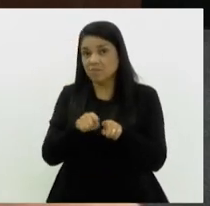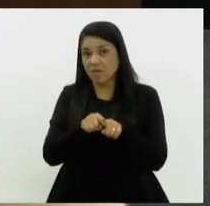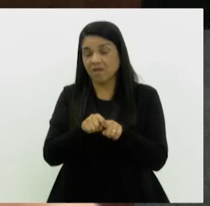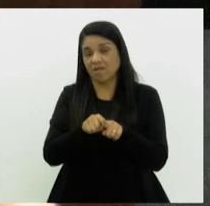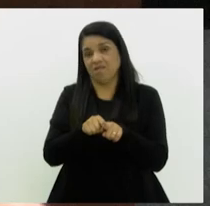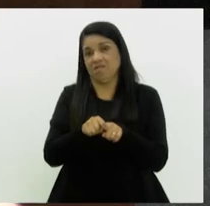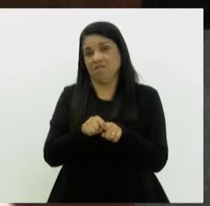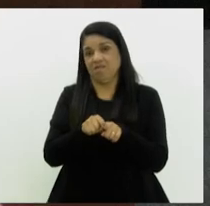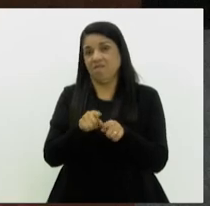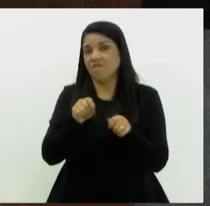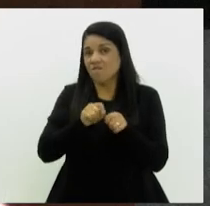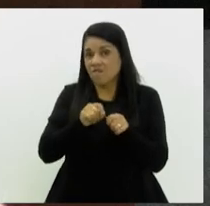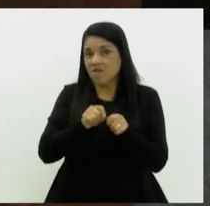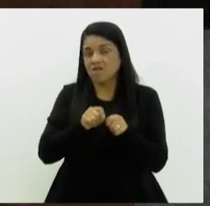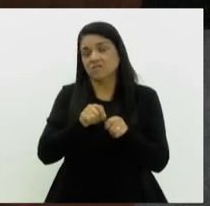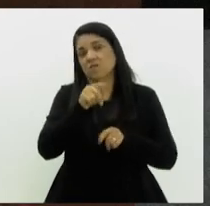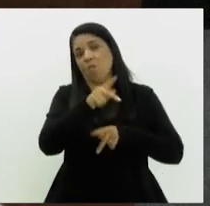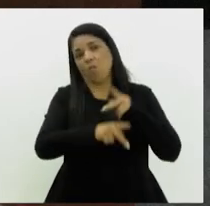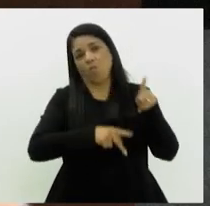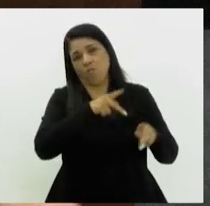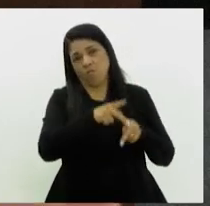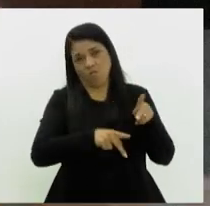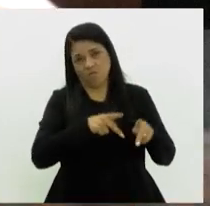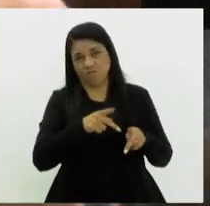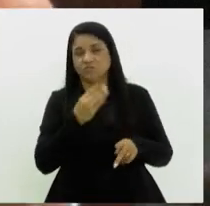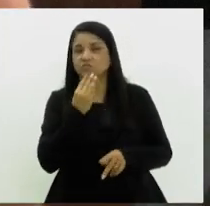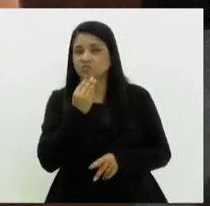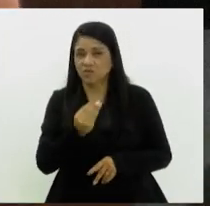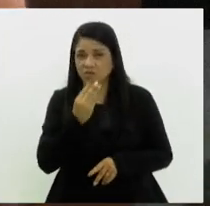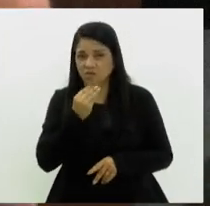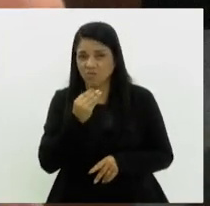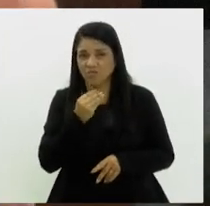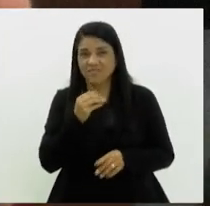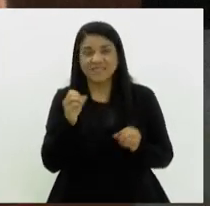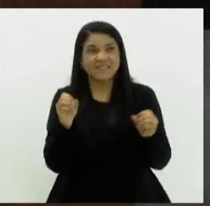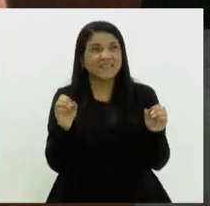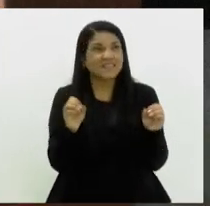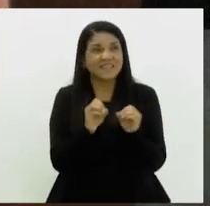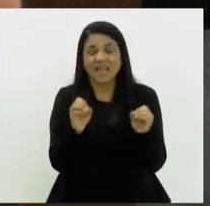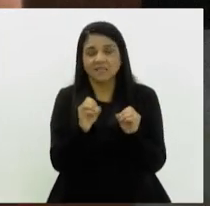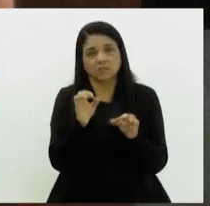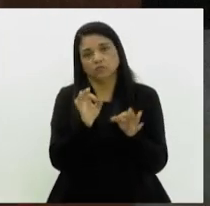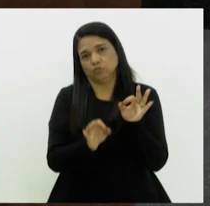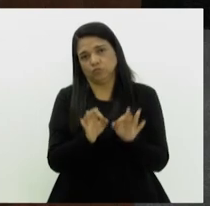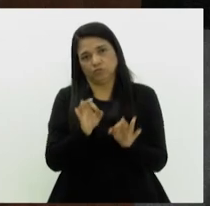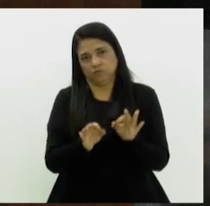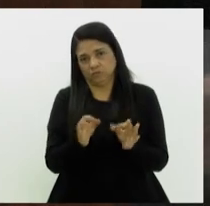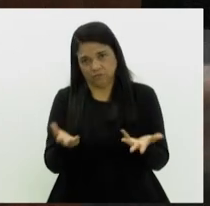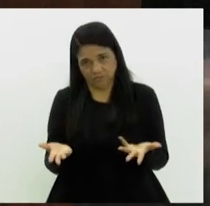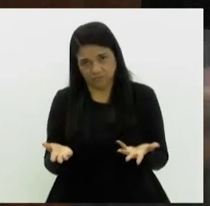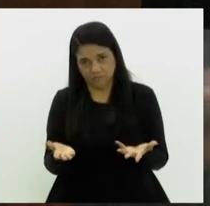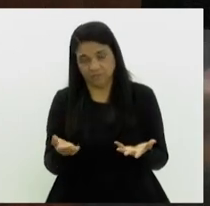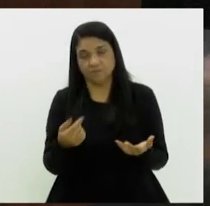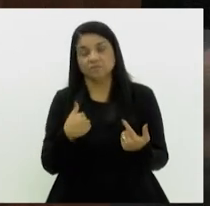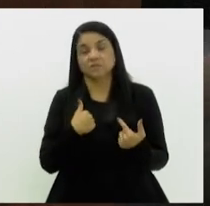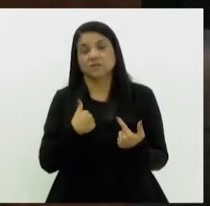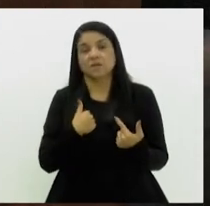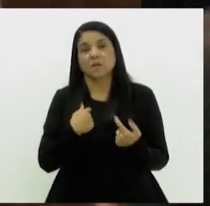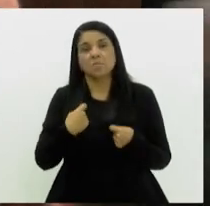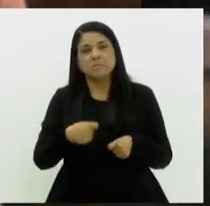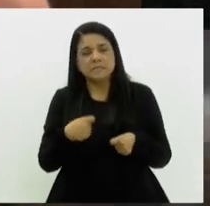tudo ao povo de Israel. Nada se justifica, né? Mas tem que ficar essa